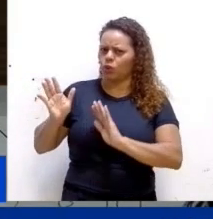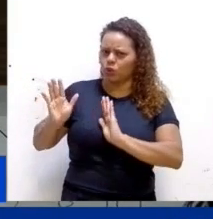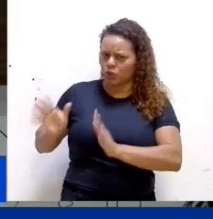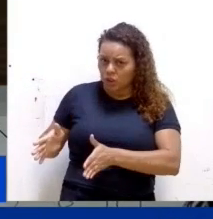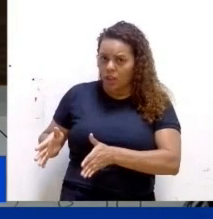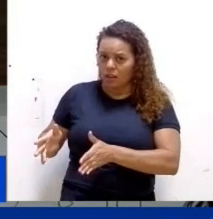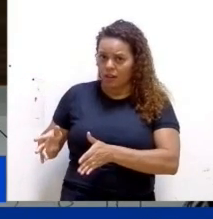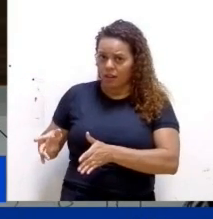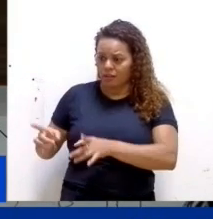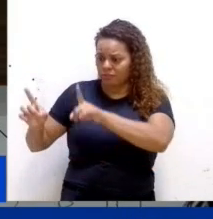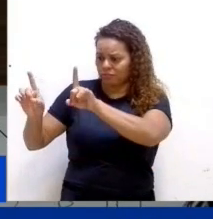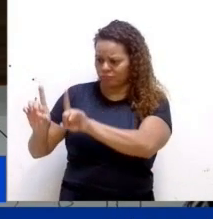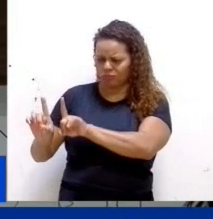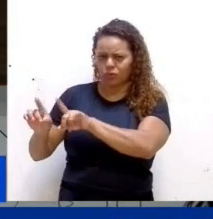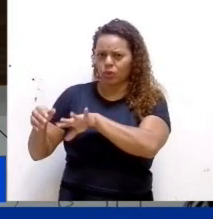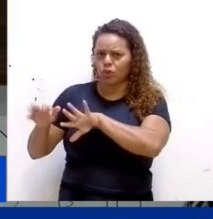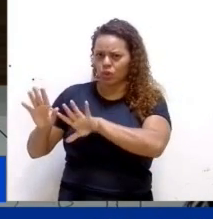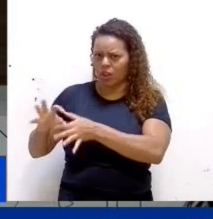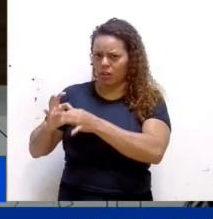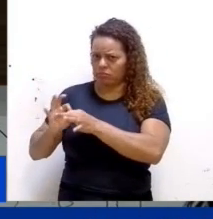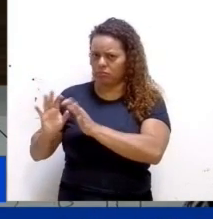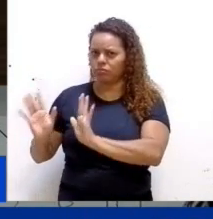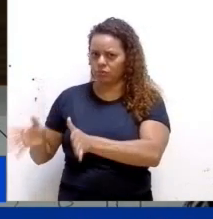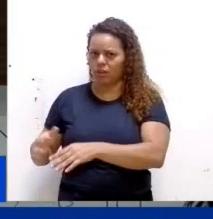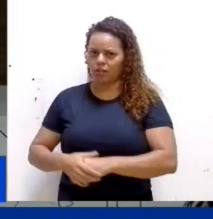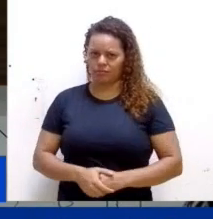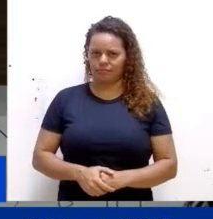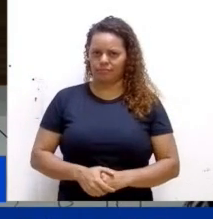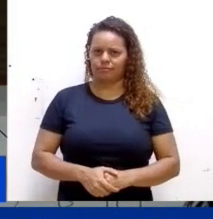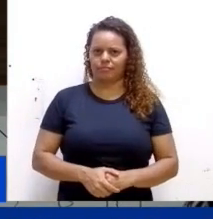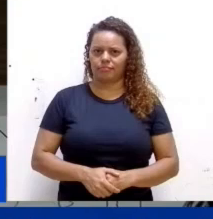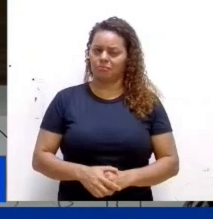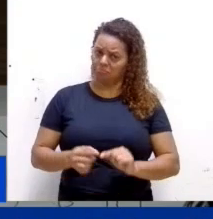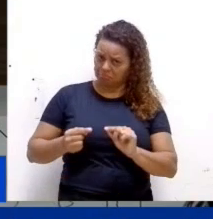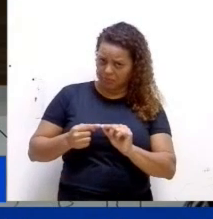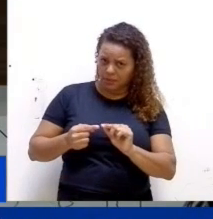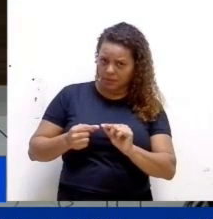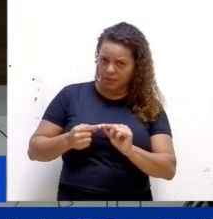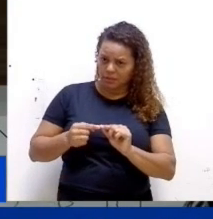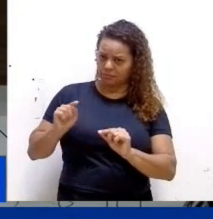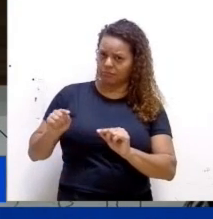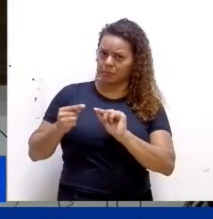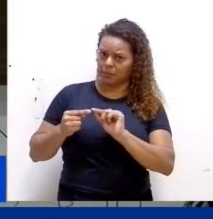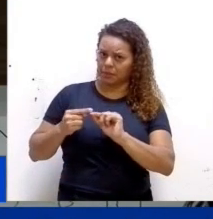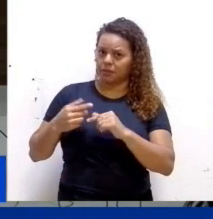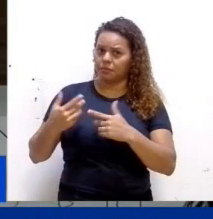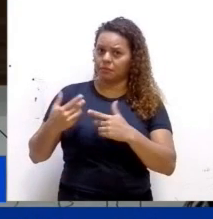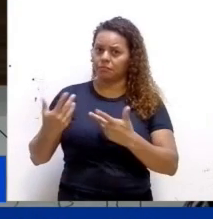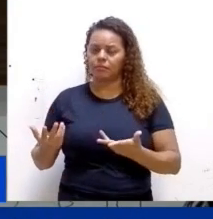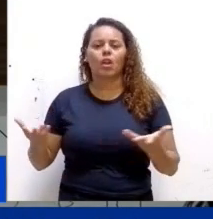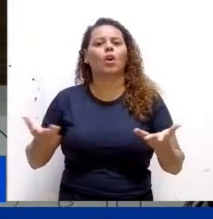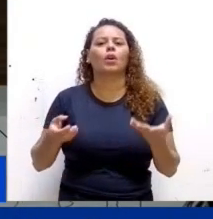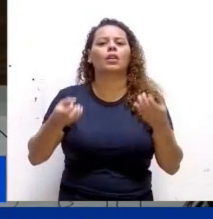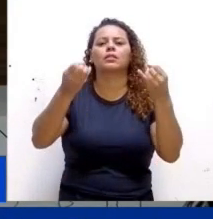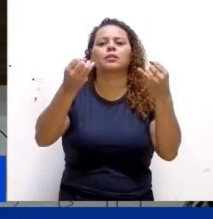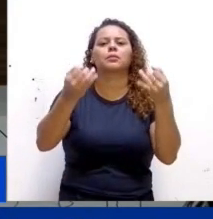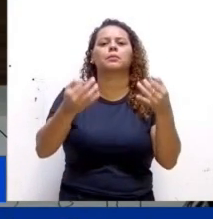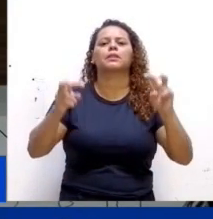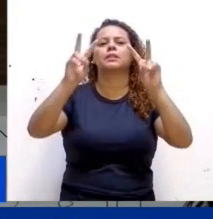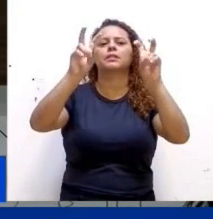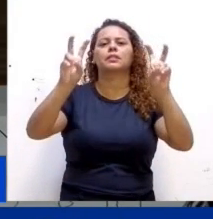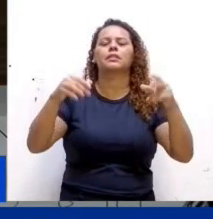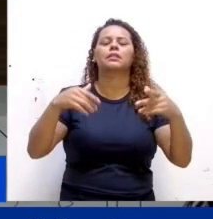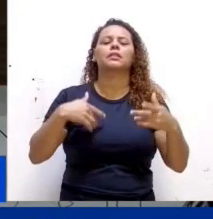Eu passo só o final de semana lá. Já é uma união estável? Então, são temas que eu tenho certeza que fazem parte